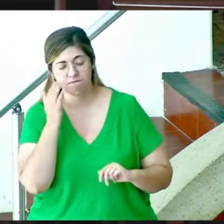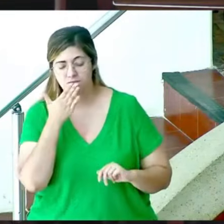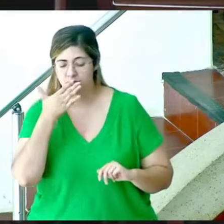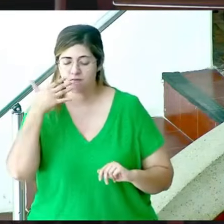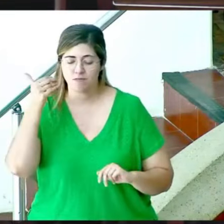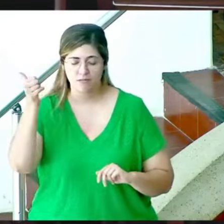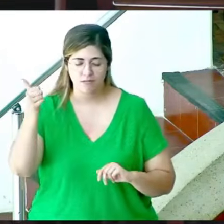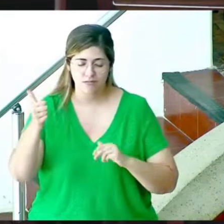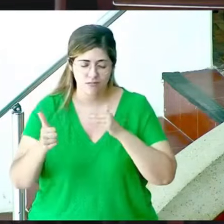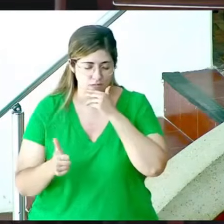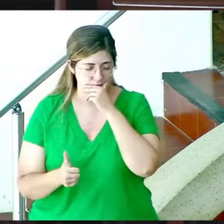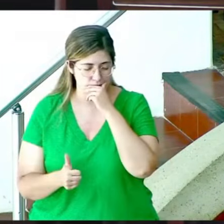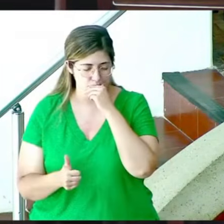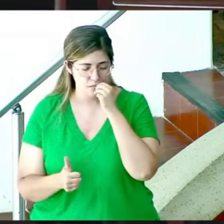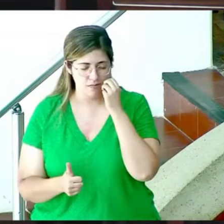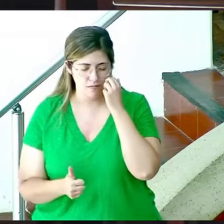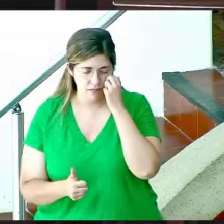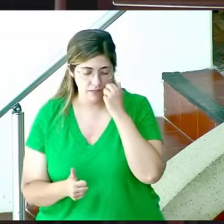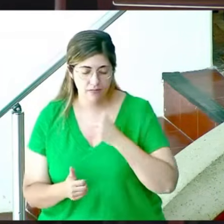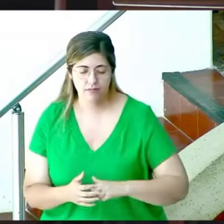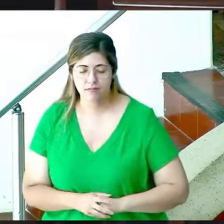nisso.